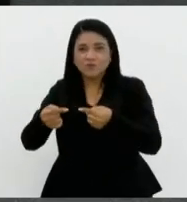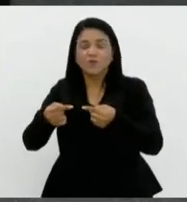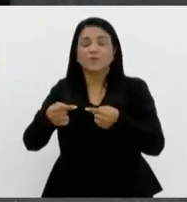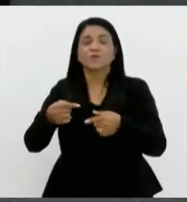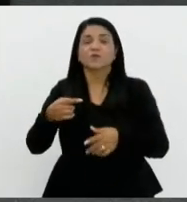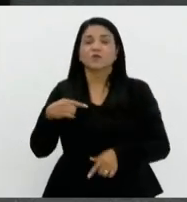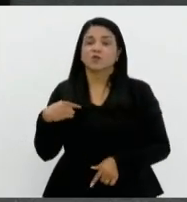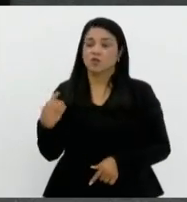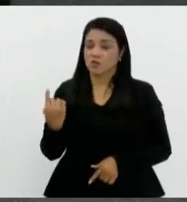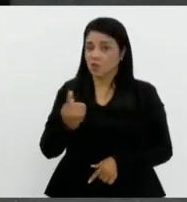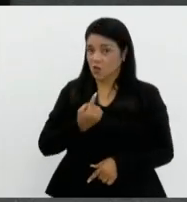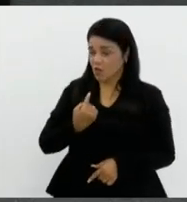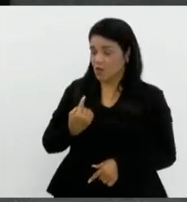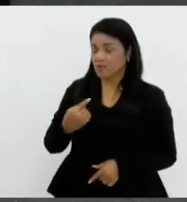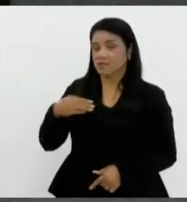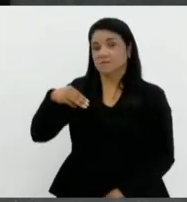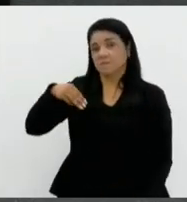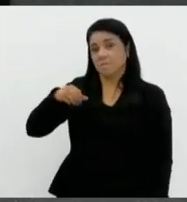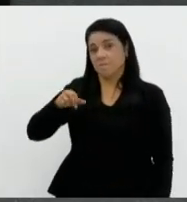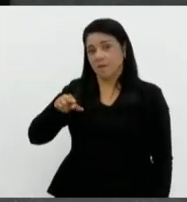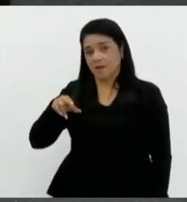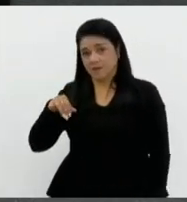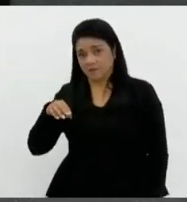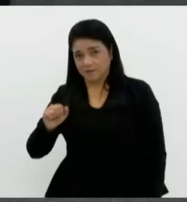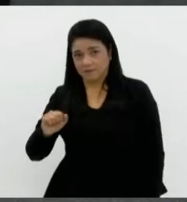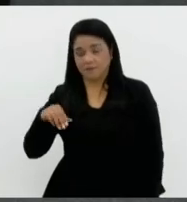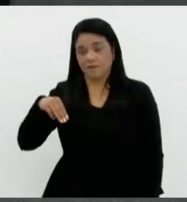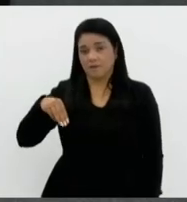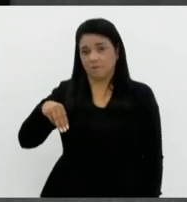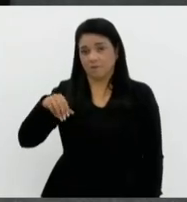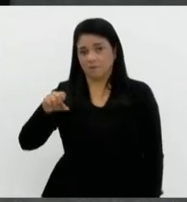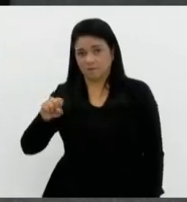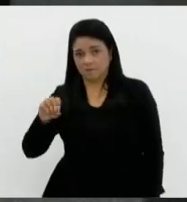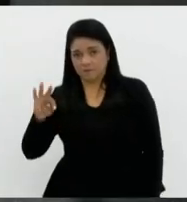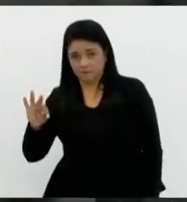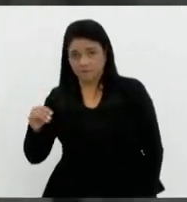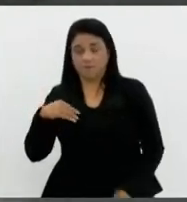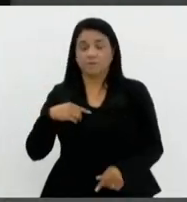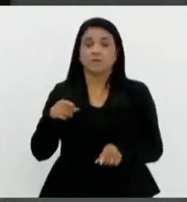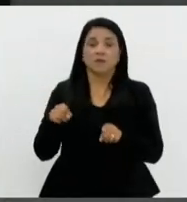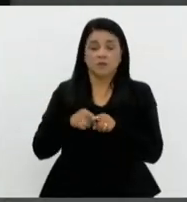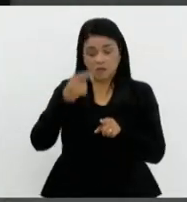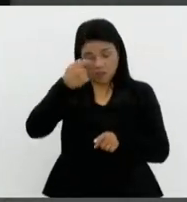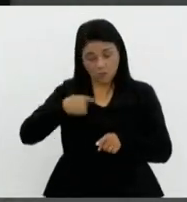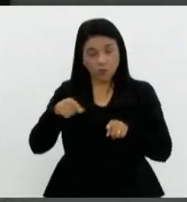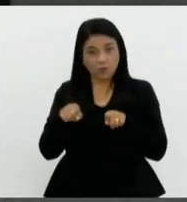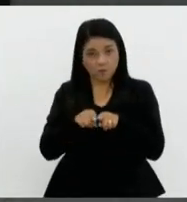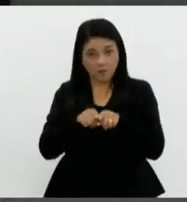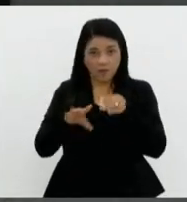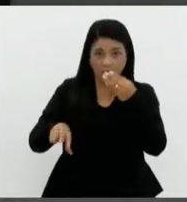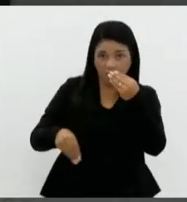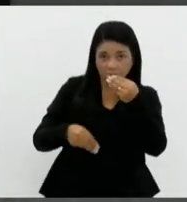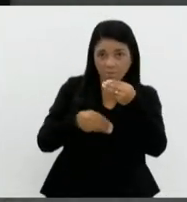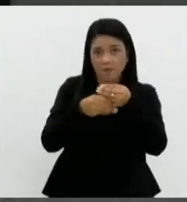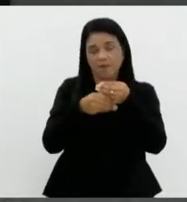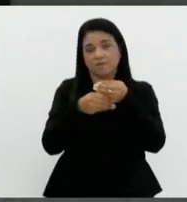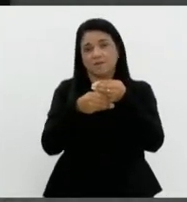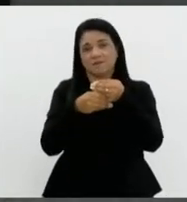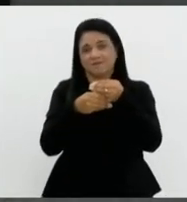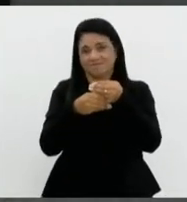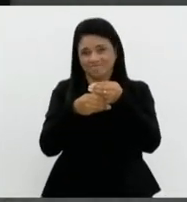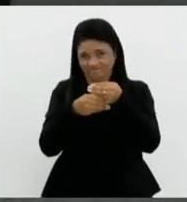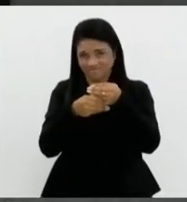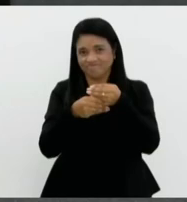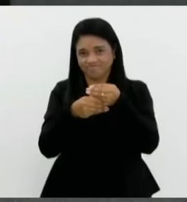deputada Marina do MST, eu fiz também, emendas dentro daquela nossa cota.